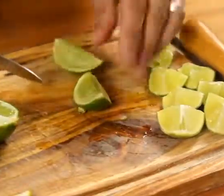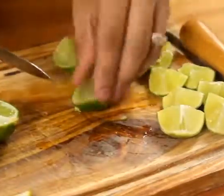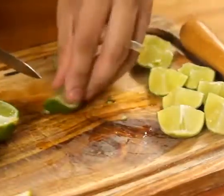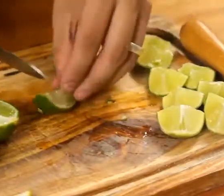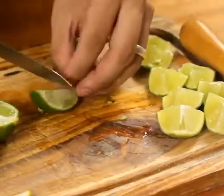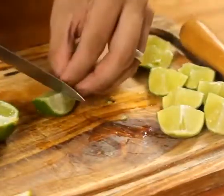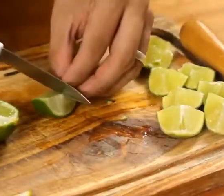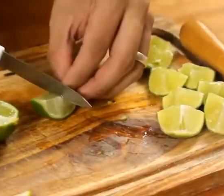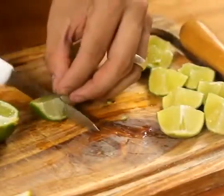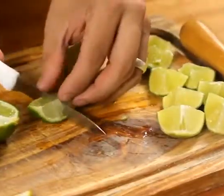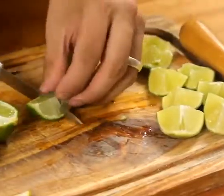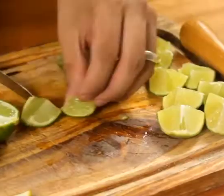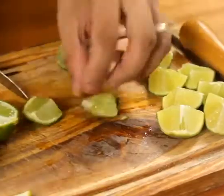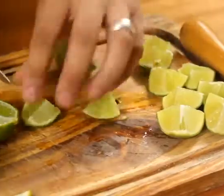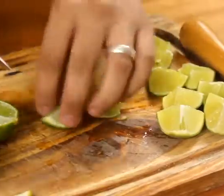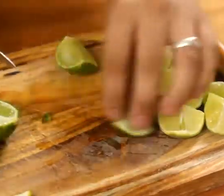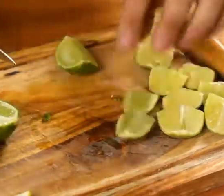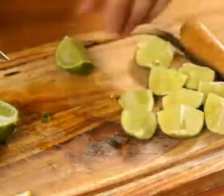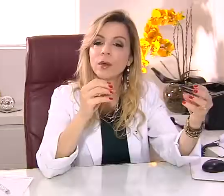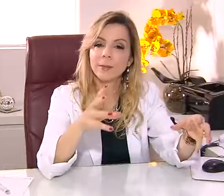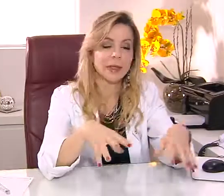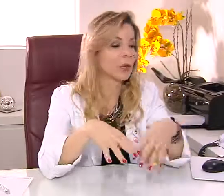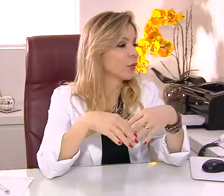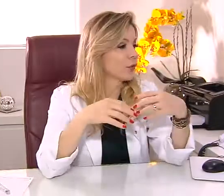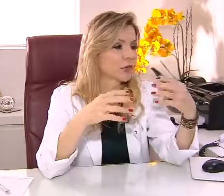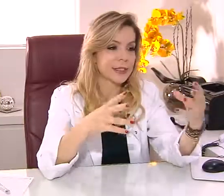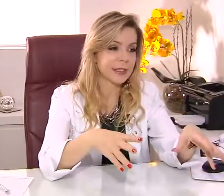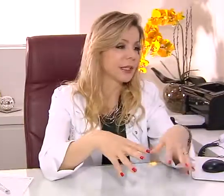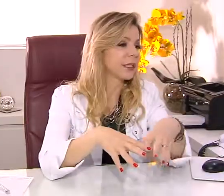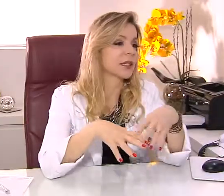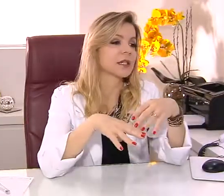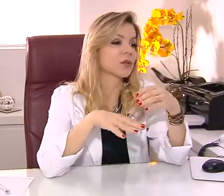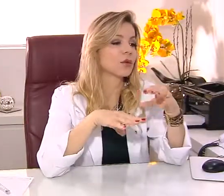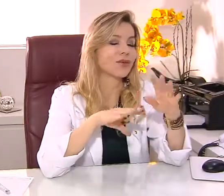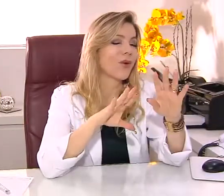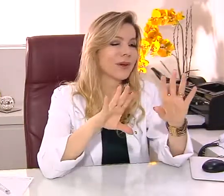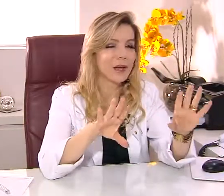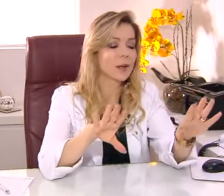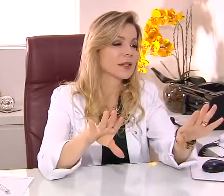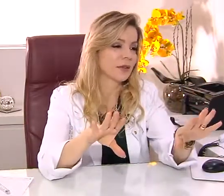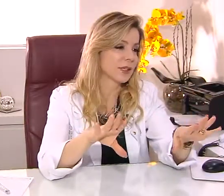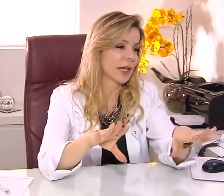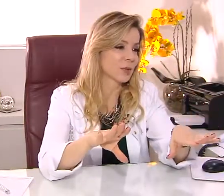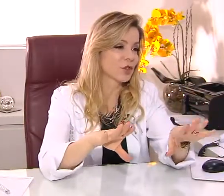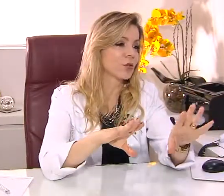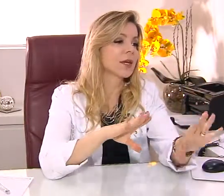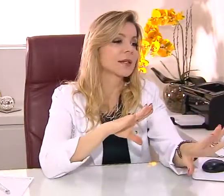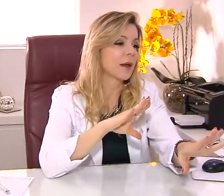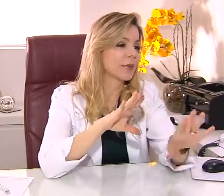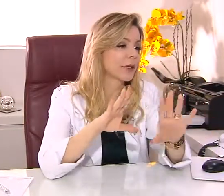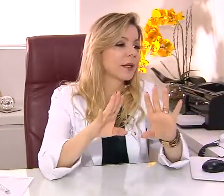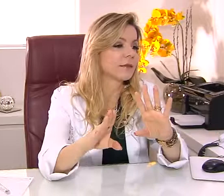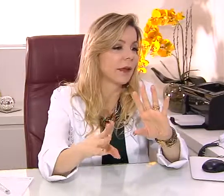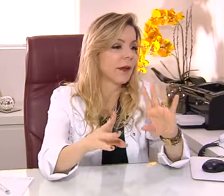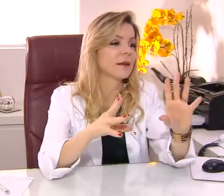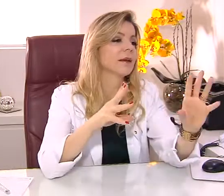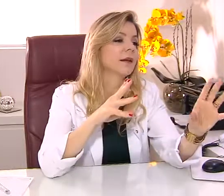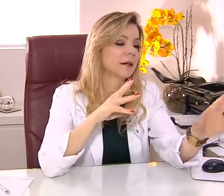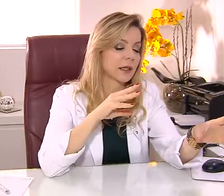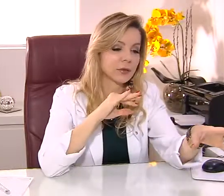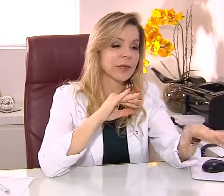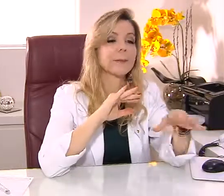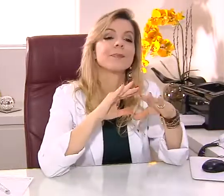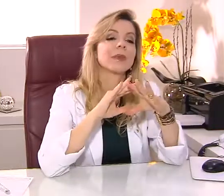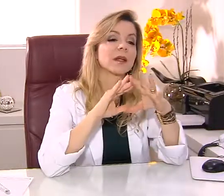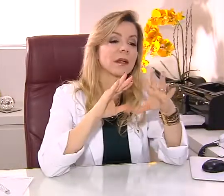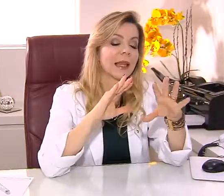como evitar? Toda vez que vai mexer com limão, com frutas cítricas, qualquer coisa na verdade, porque a gente nunca sabe o que tem,